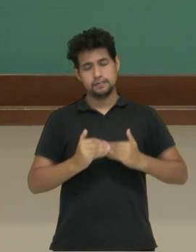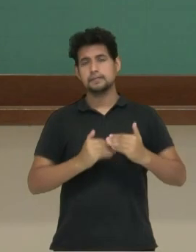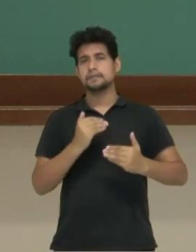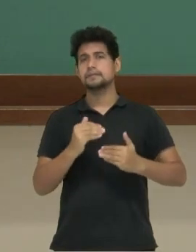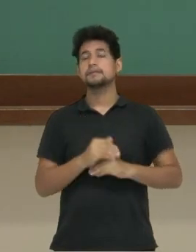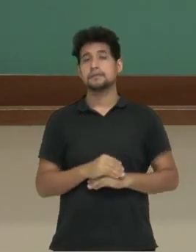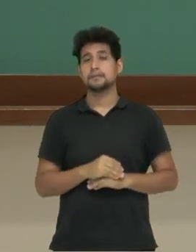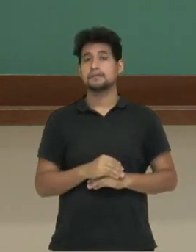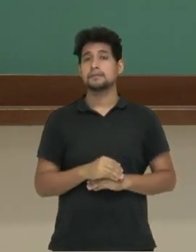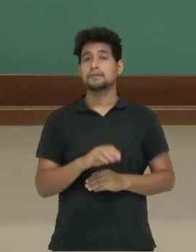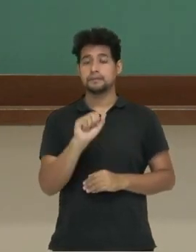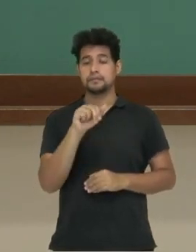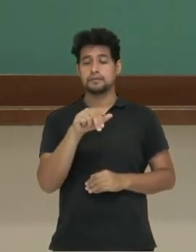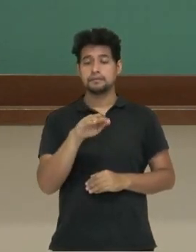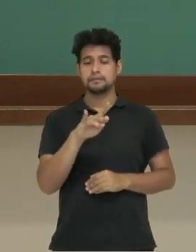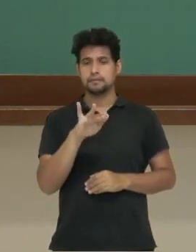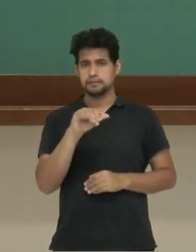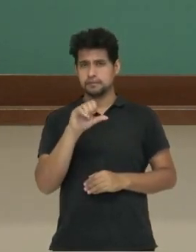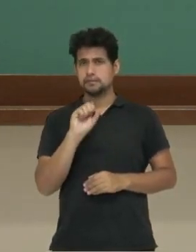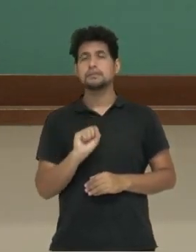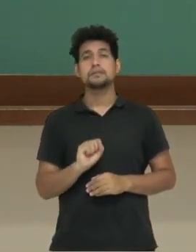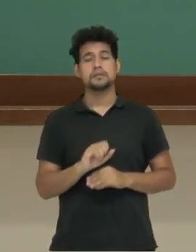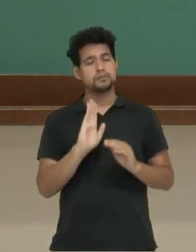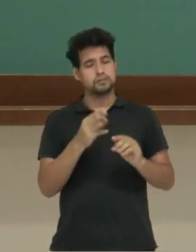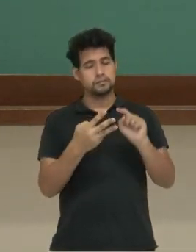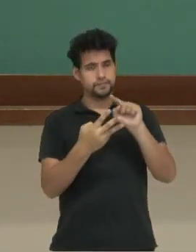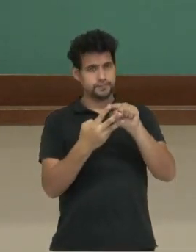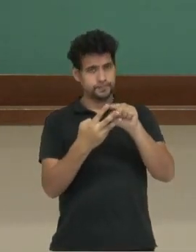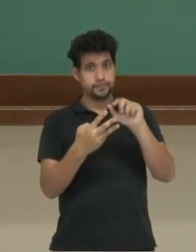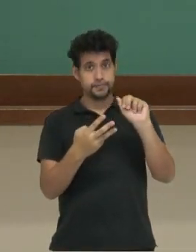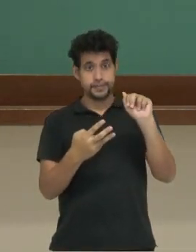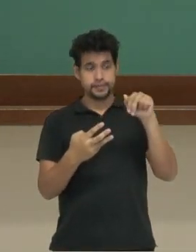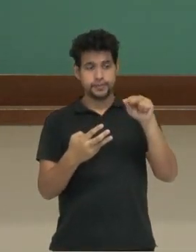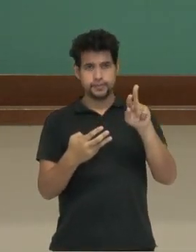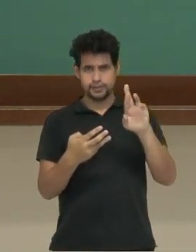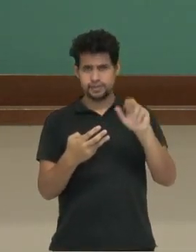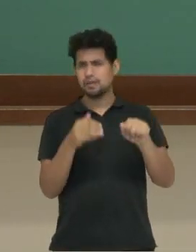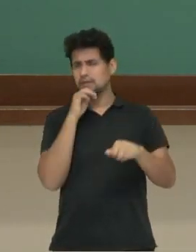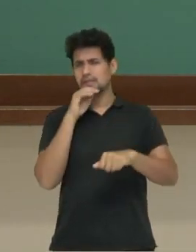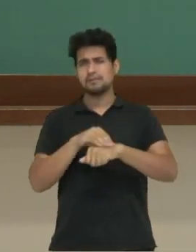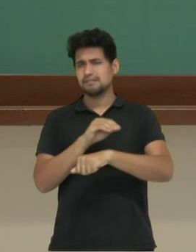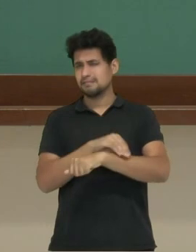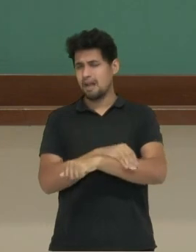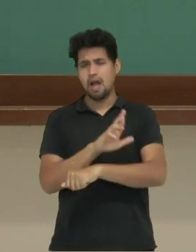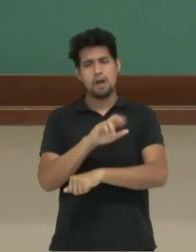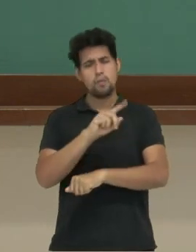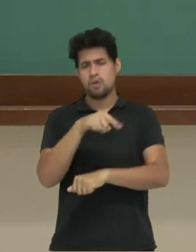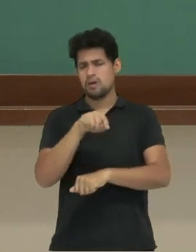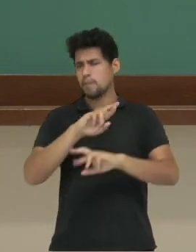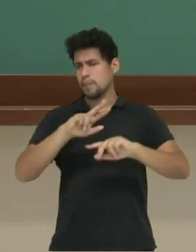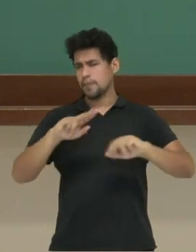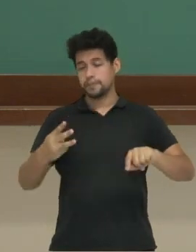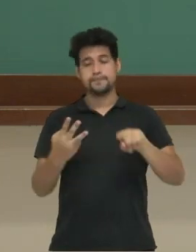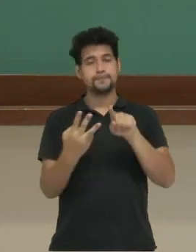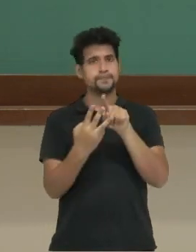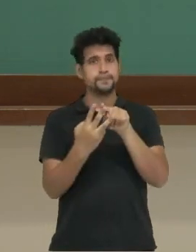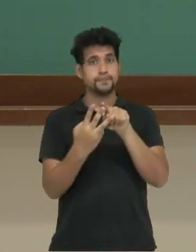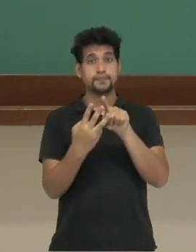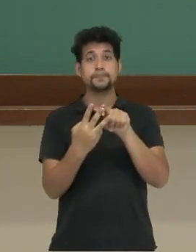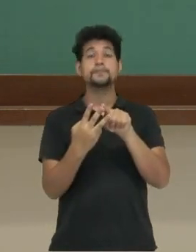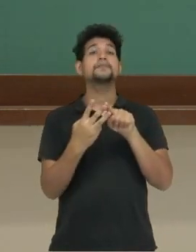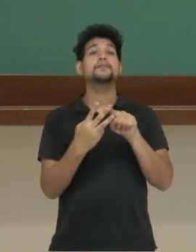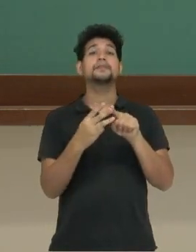anfíbia, né? A gente falou da ordem Anura, que é representado por sapos, rãs, pererecas, né? Falamos sobre a